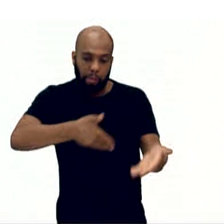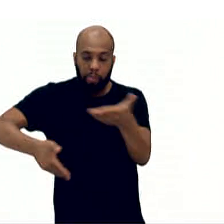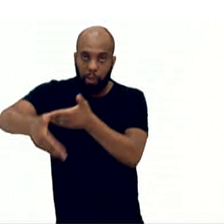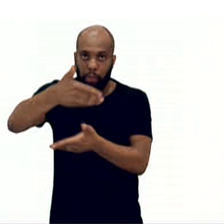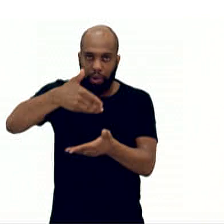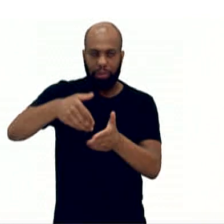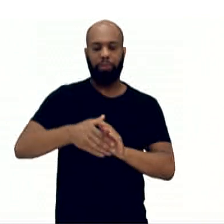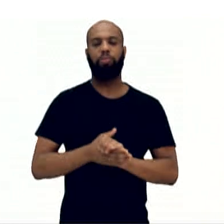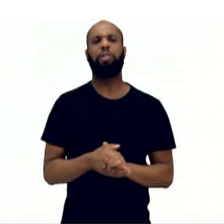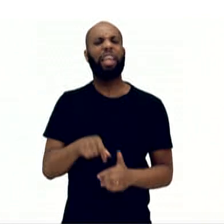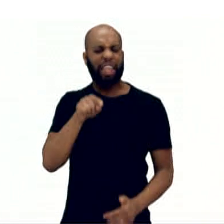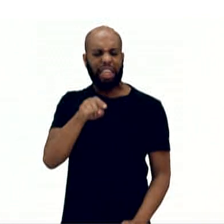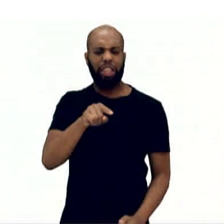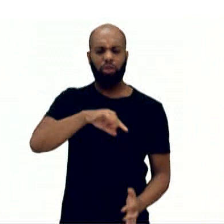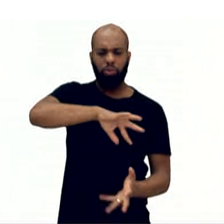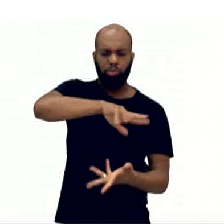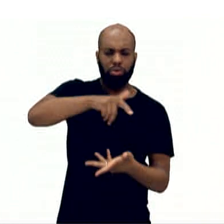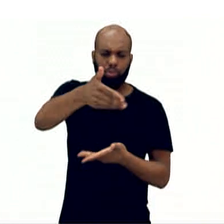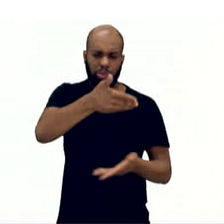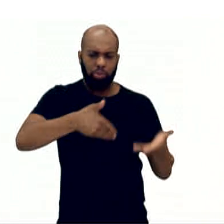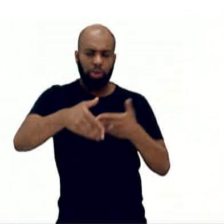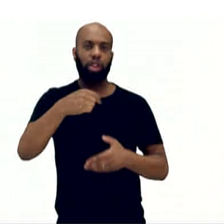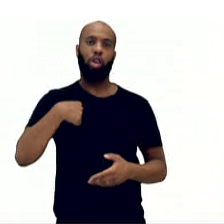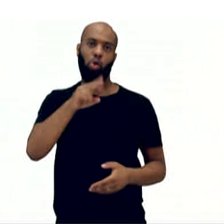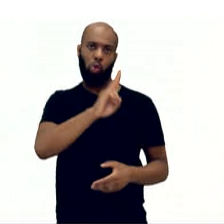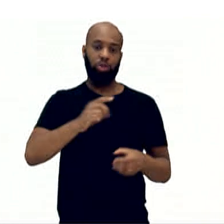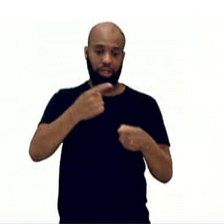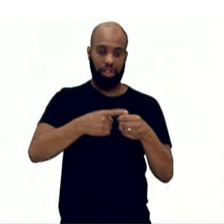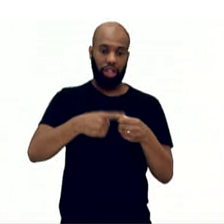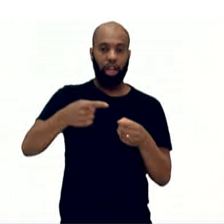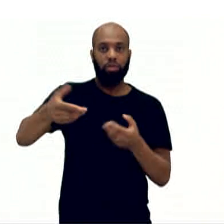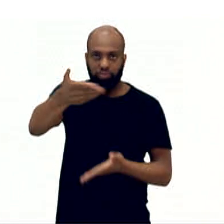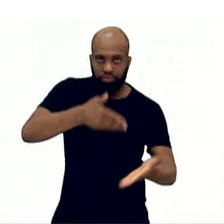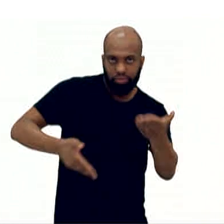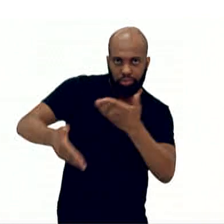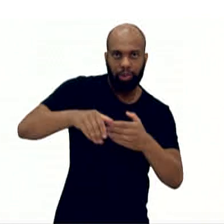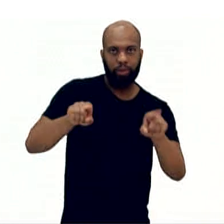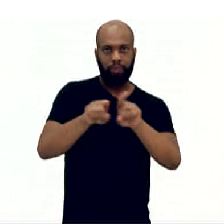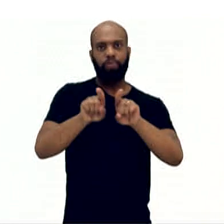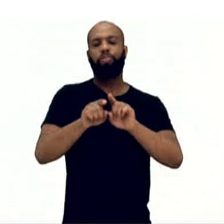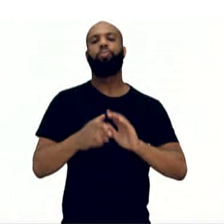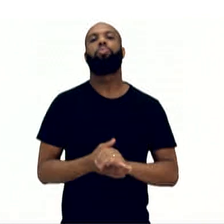de globalização, eu uso o termo cidades globais, certo?